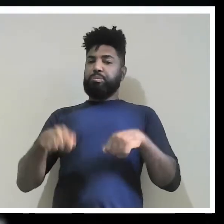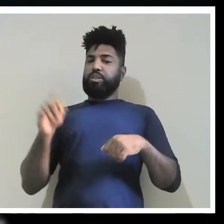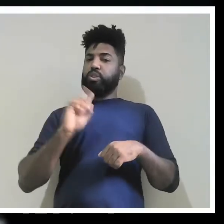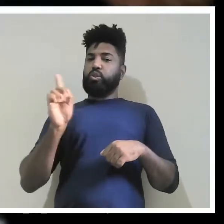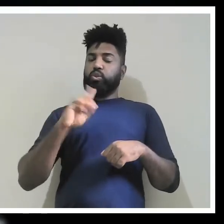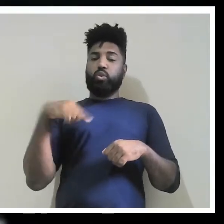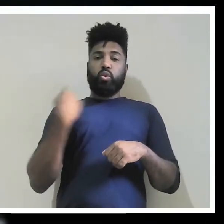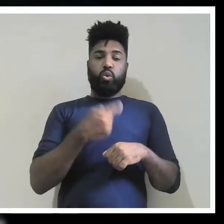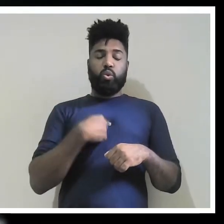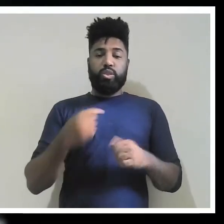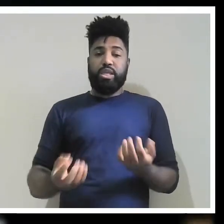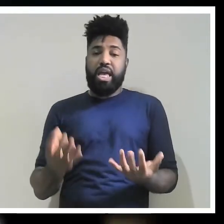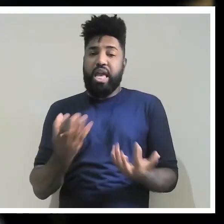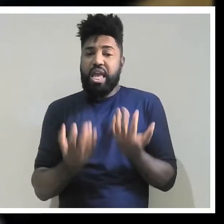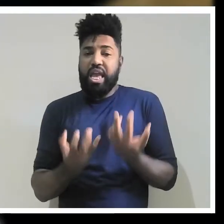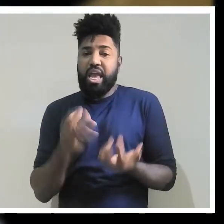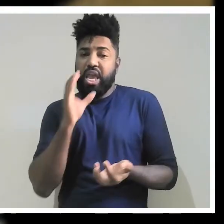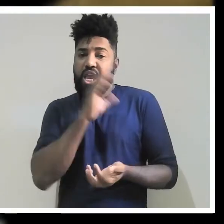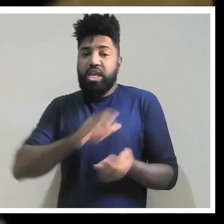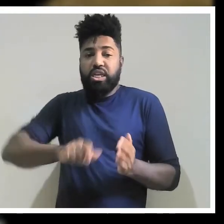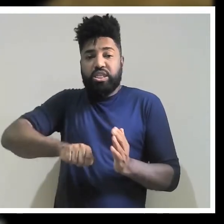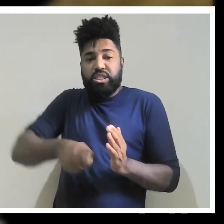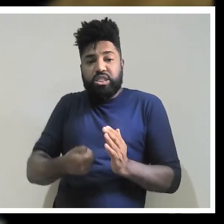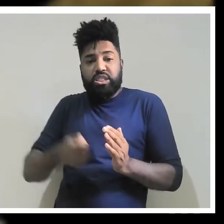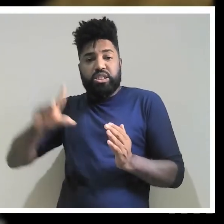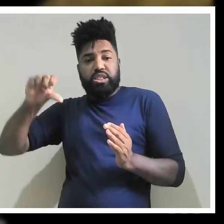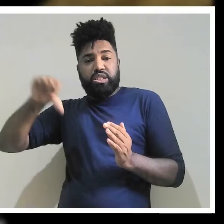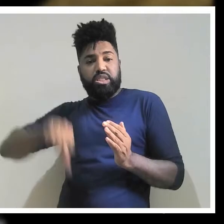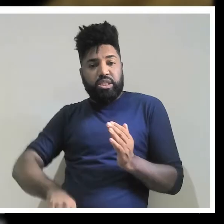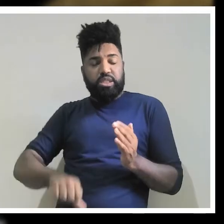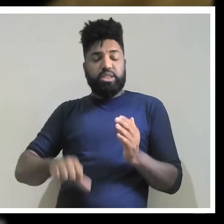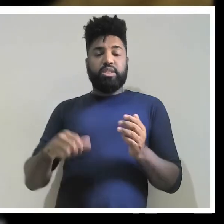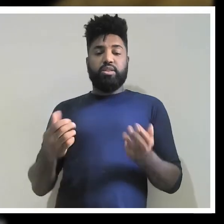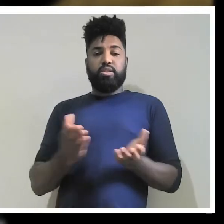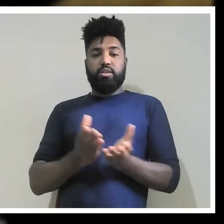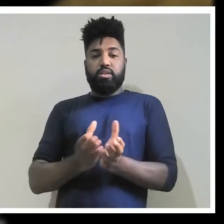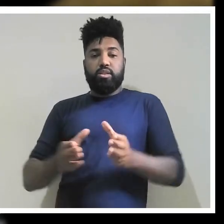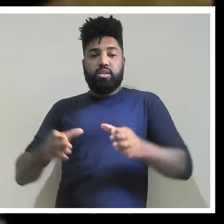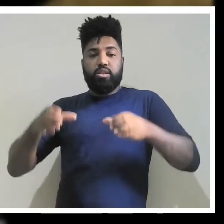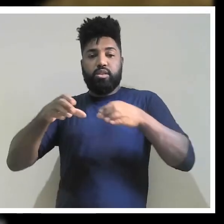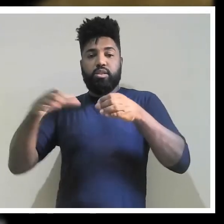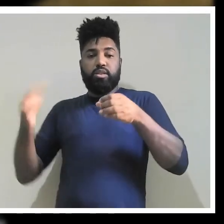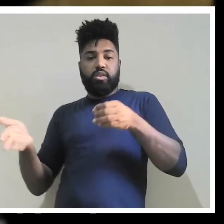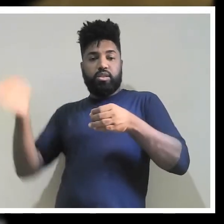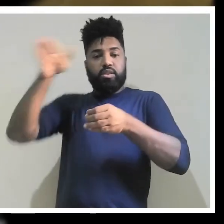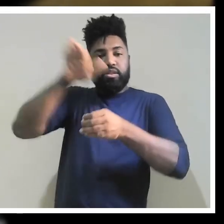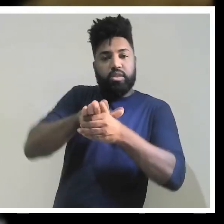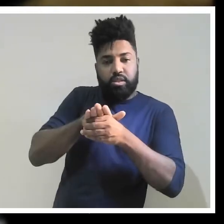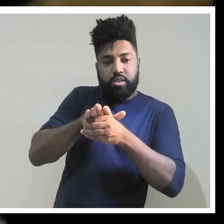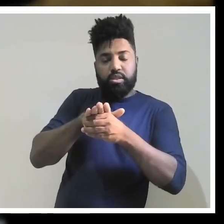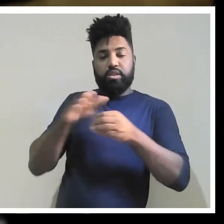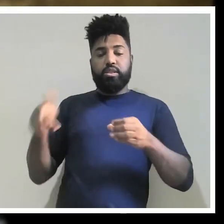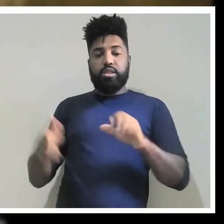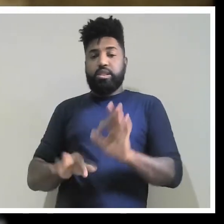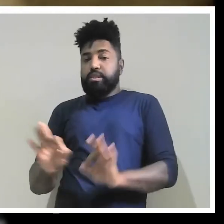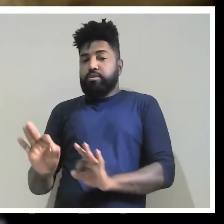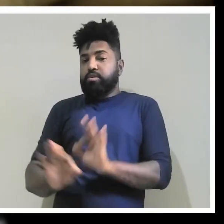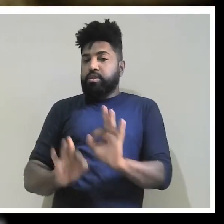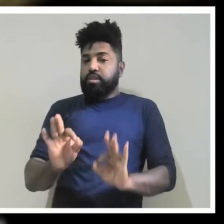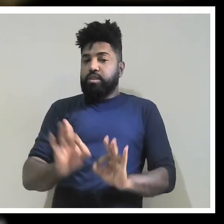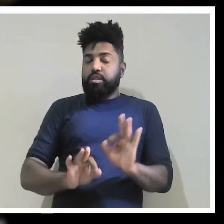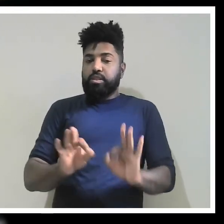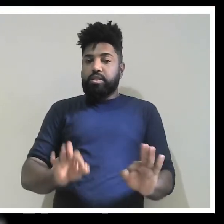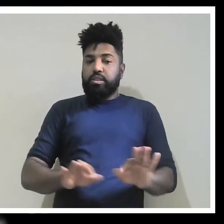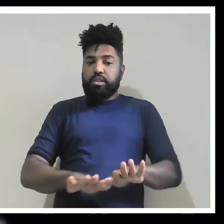simplesmente desligar o aquecimento, tampar o balão com vidro de relógio e manter o sistema ainda na chapa de aquecimento